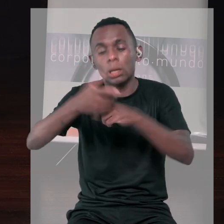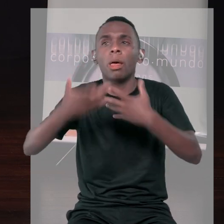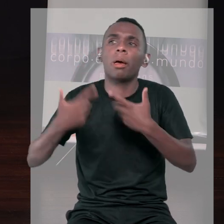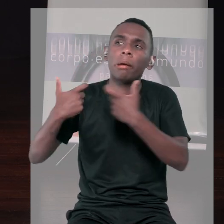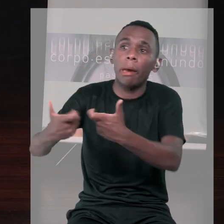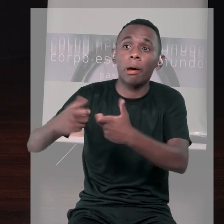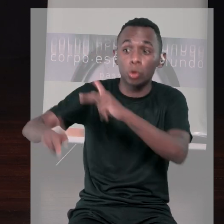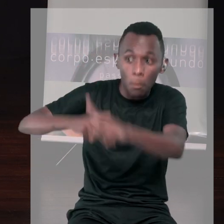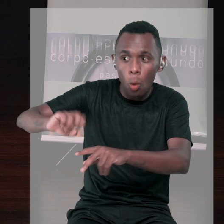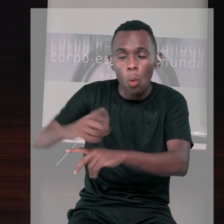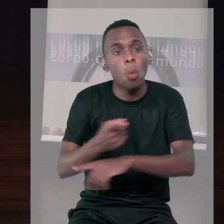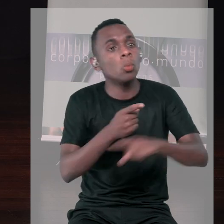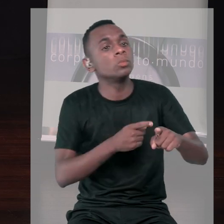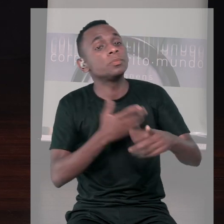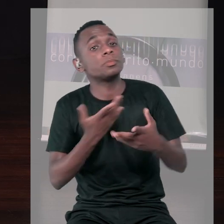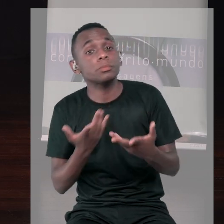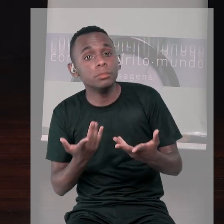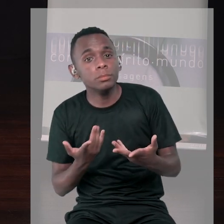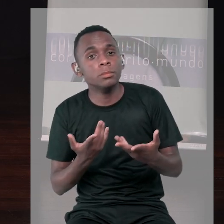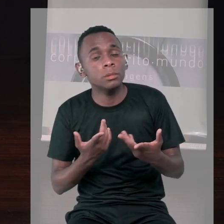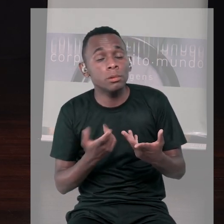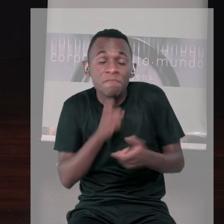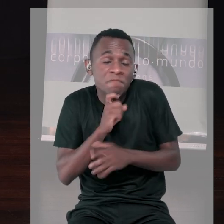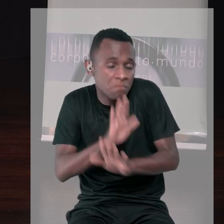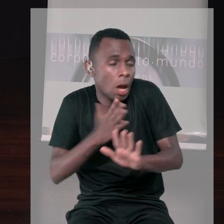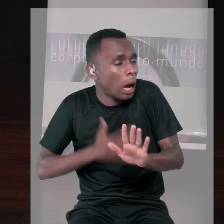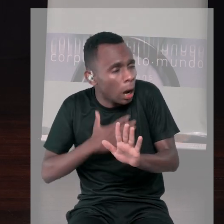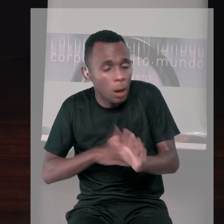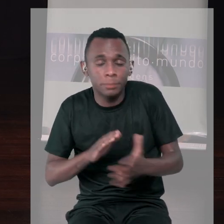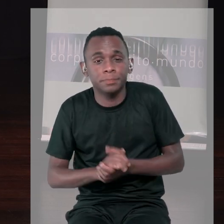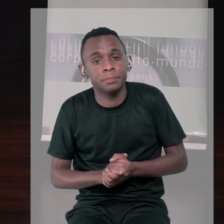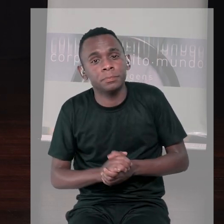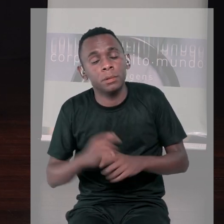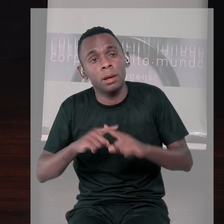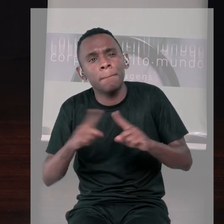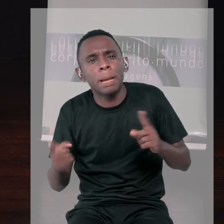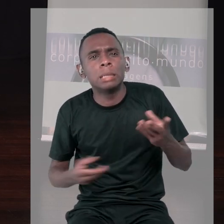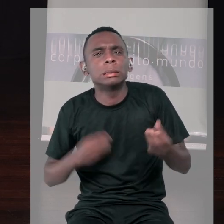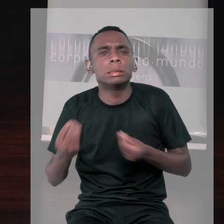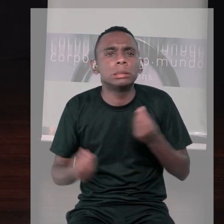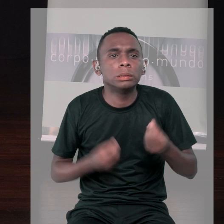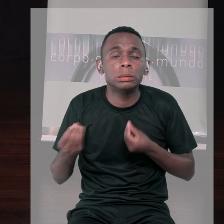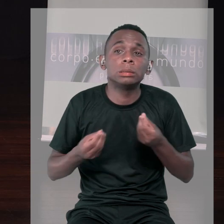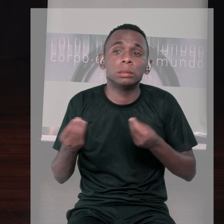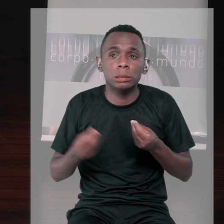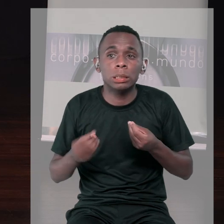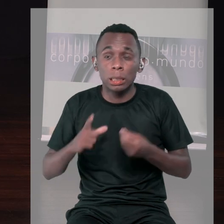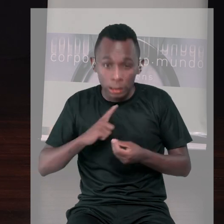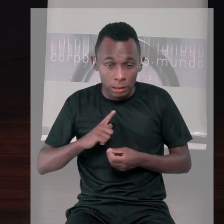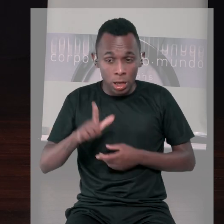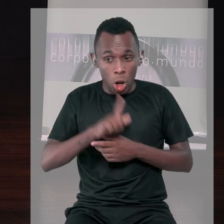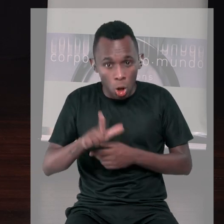civil fria, mas que, digamos assim, contém a lógica da violência,